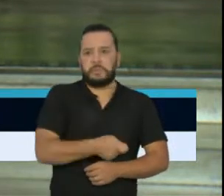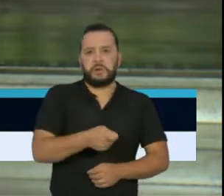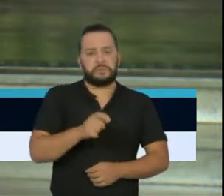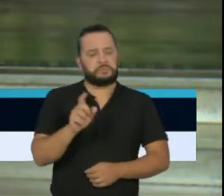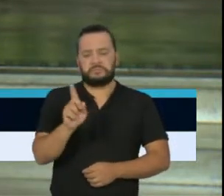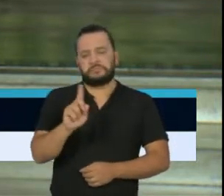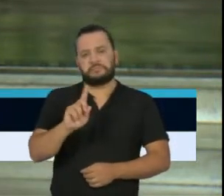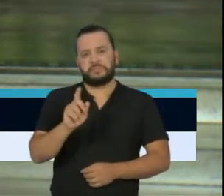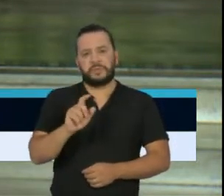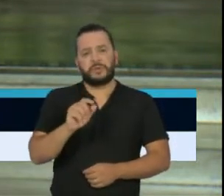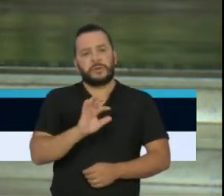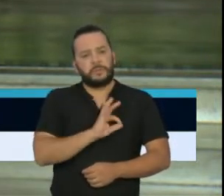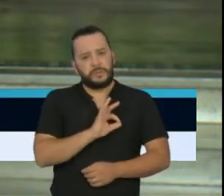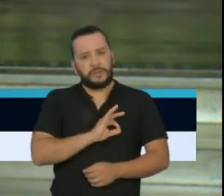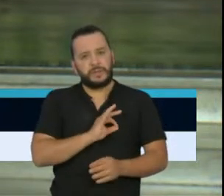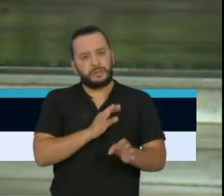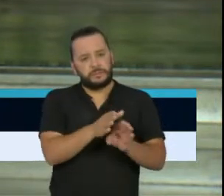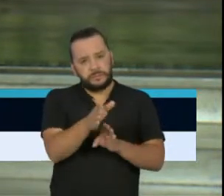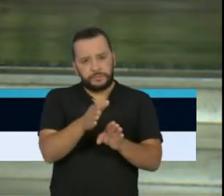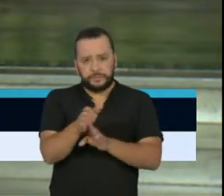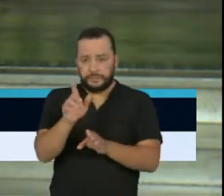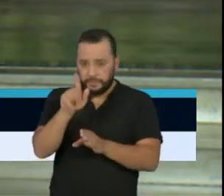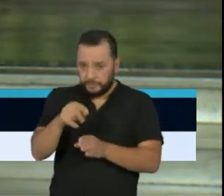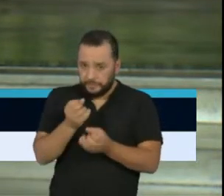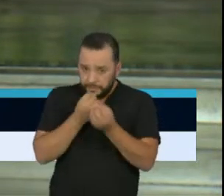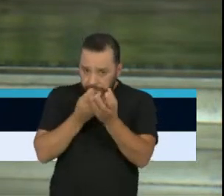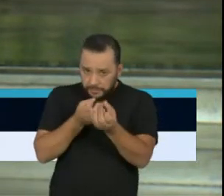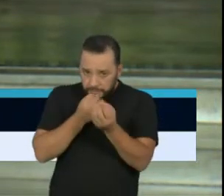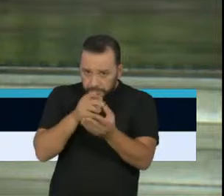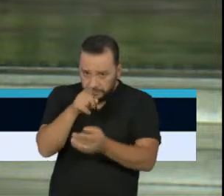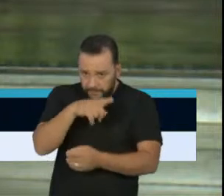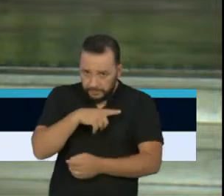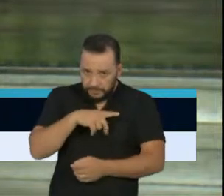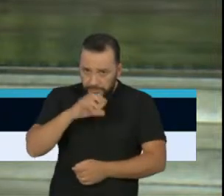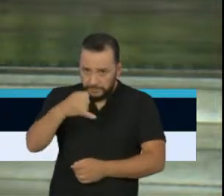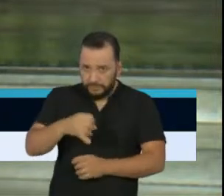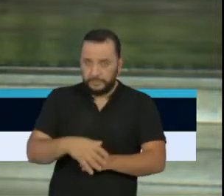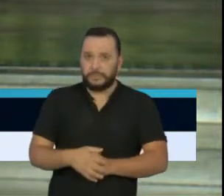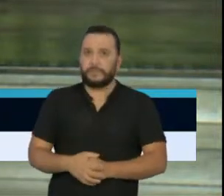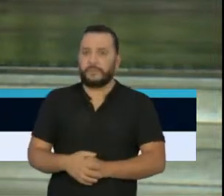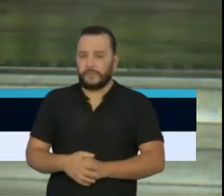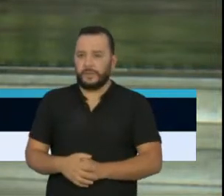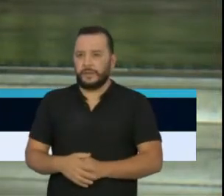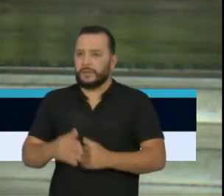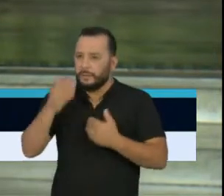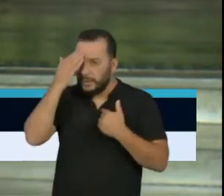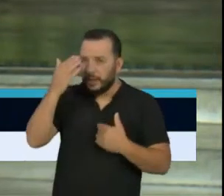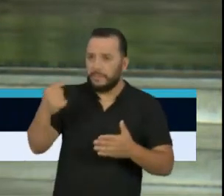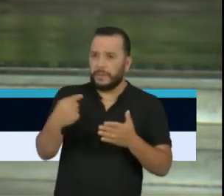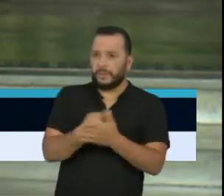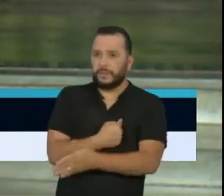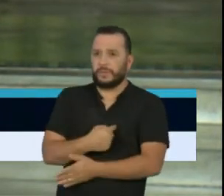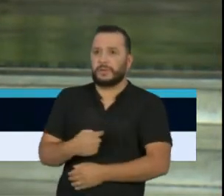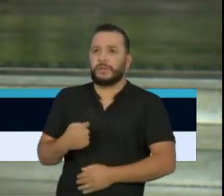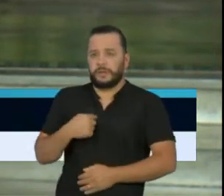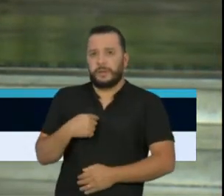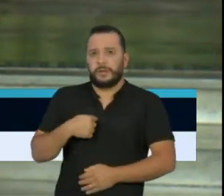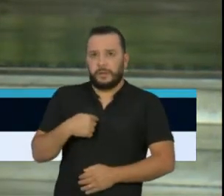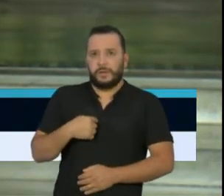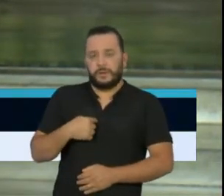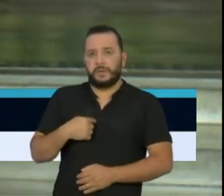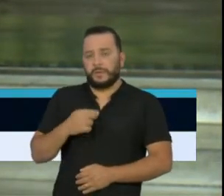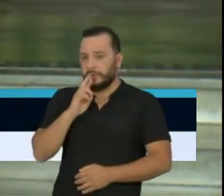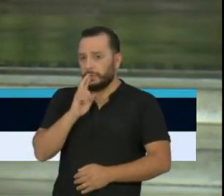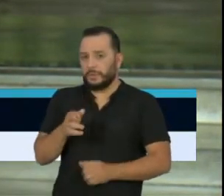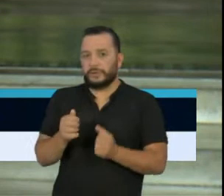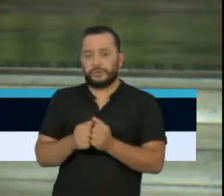tem justificam essa mudança, governador? Arthur, obrigado pela pergunta. Vou dividir com a área de saúde, com o